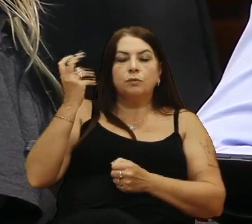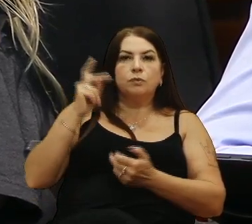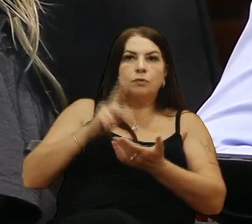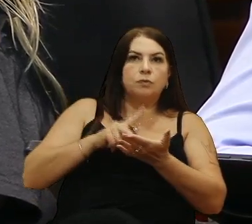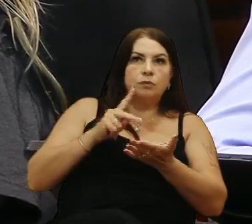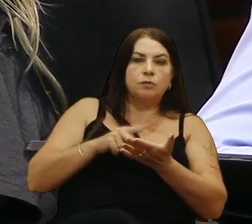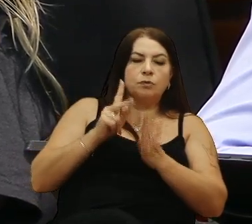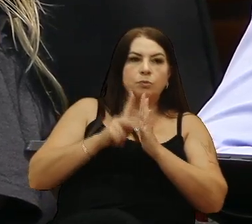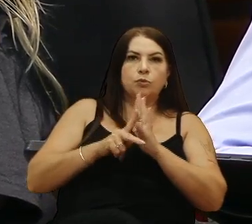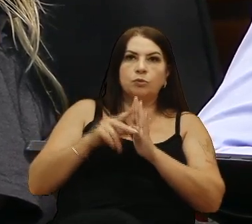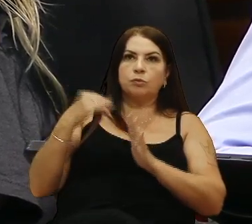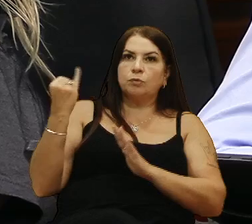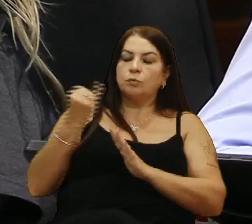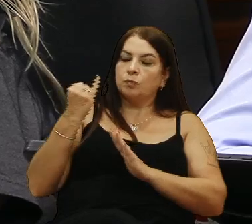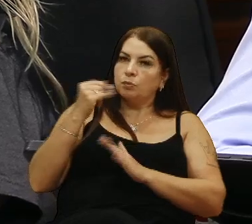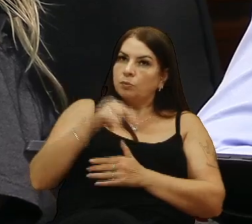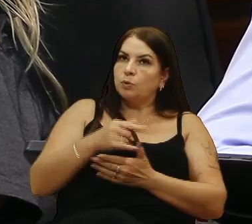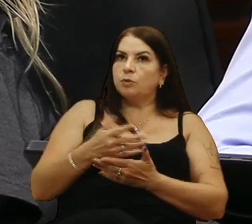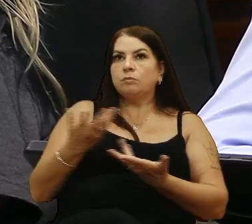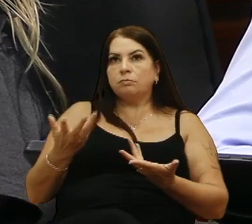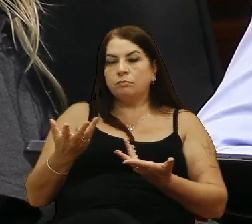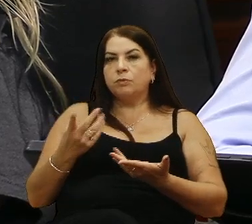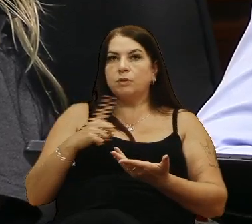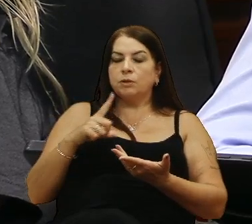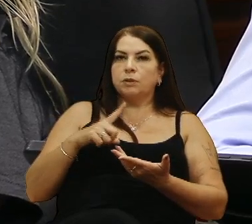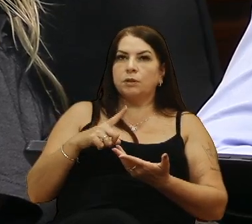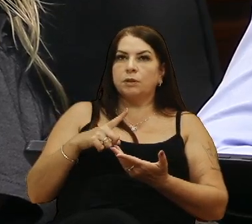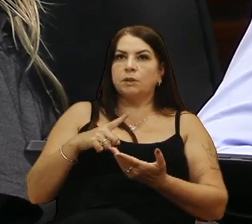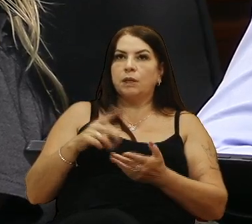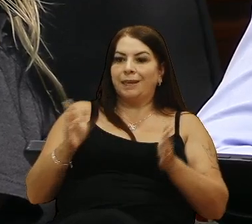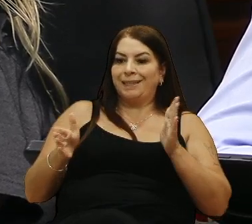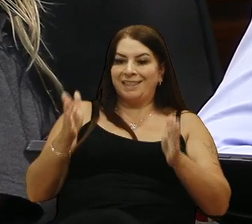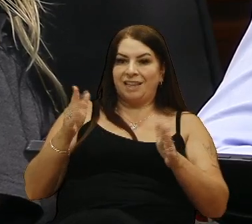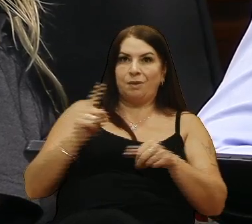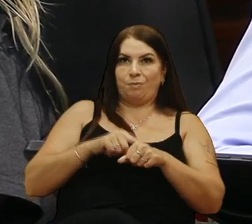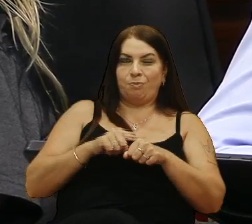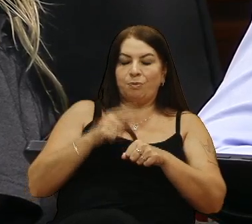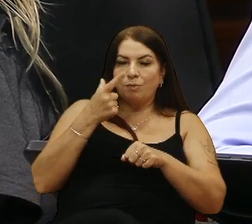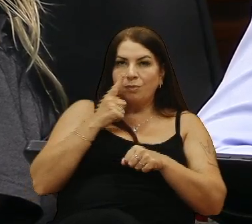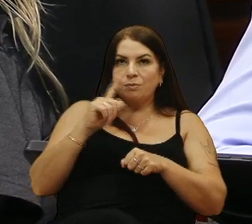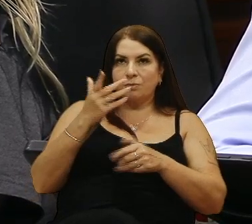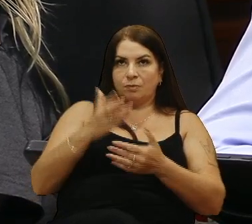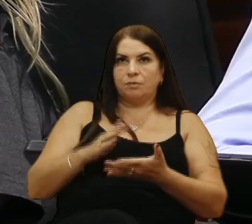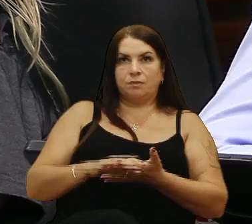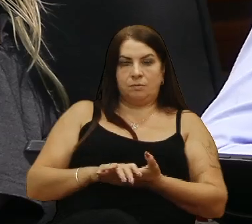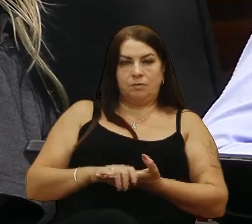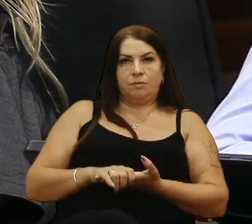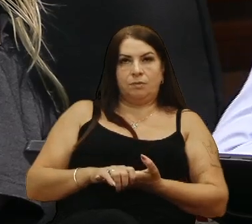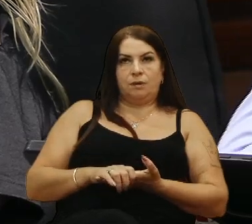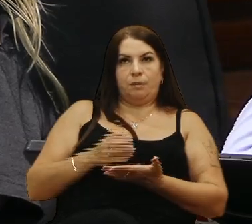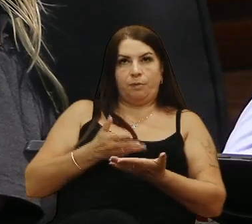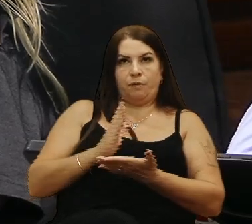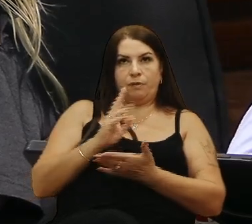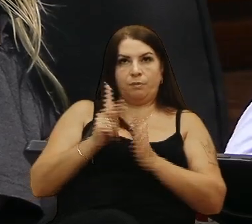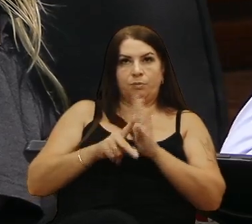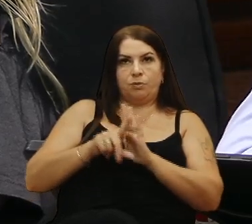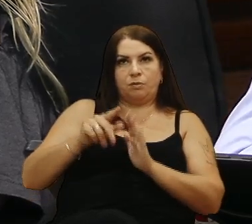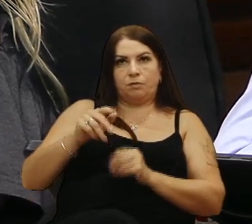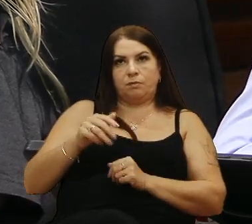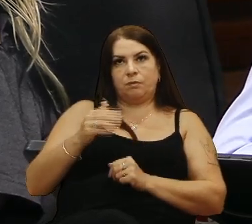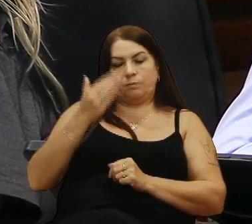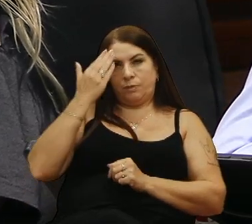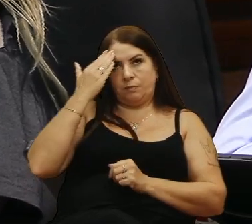porque são projetos importantes, onde tem até prazo para que a gente consiga aprovar esse projeto.